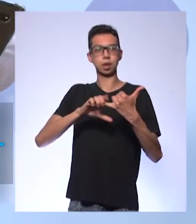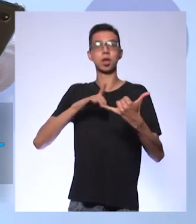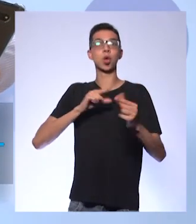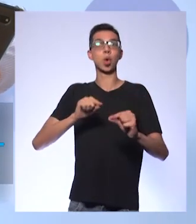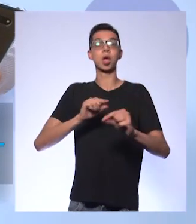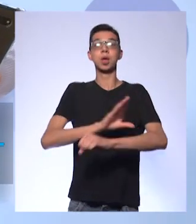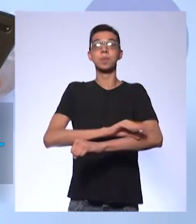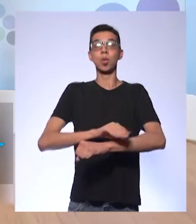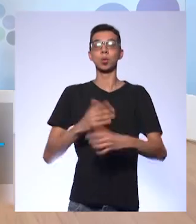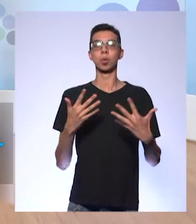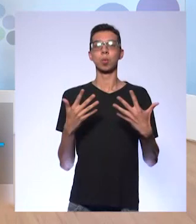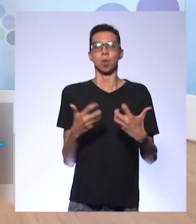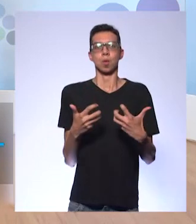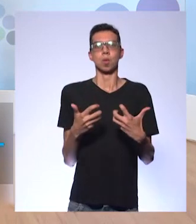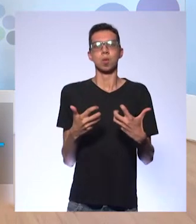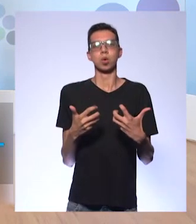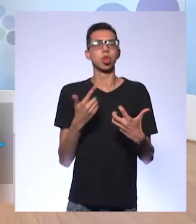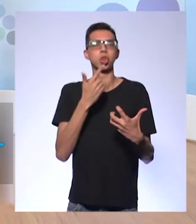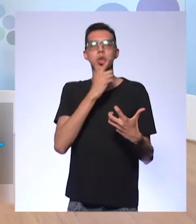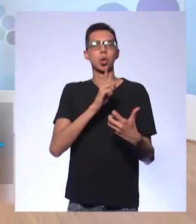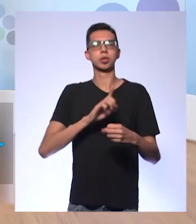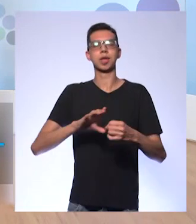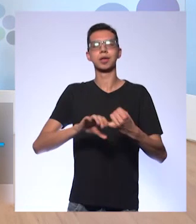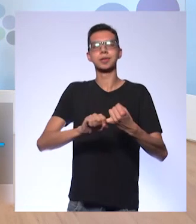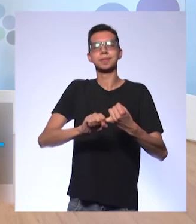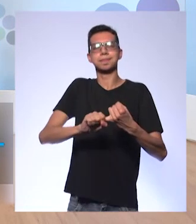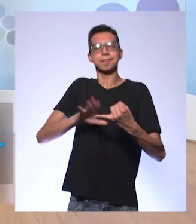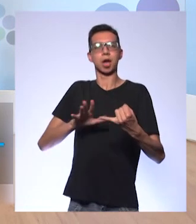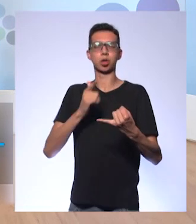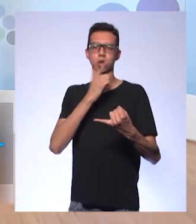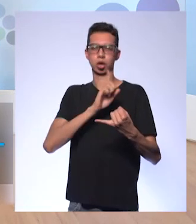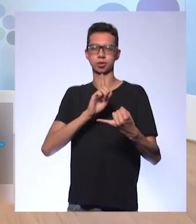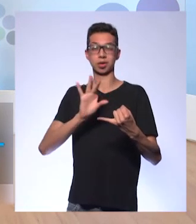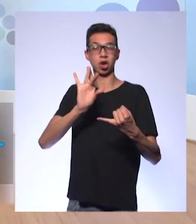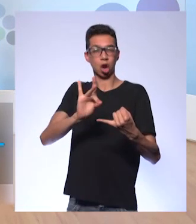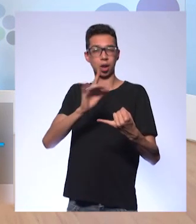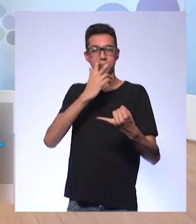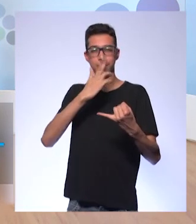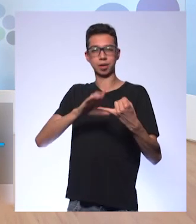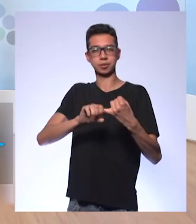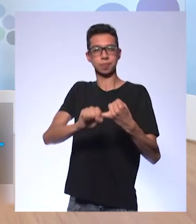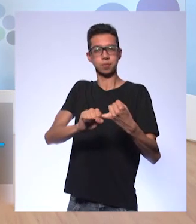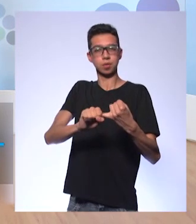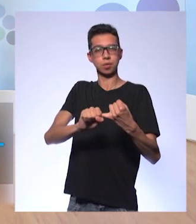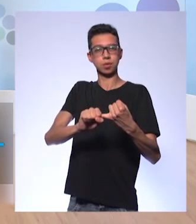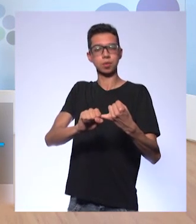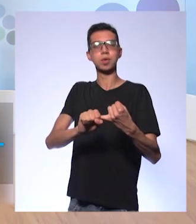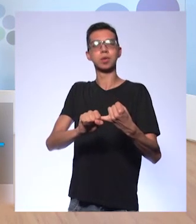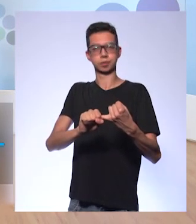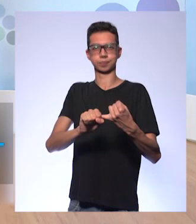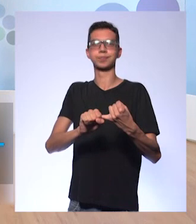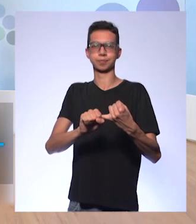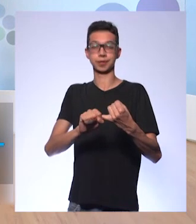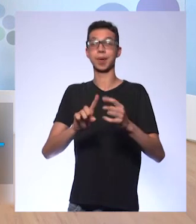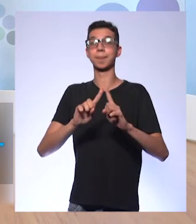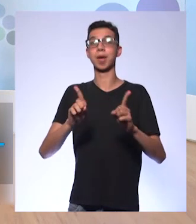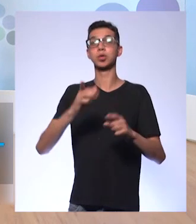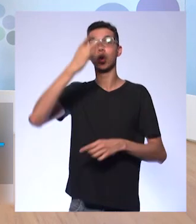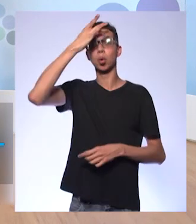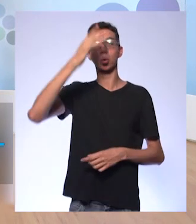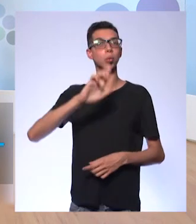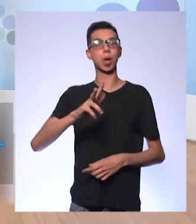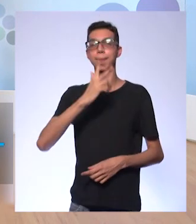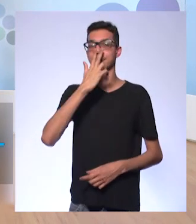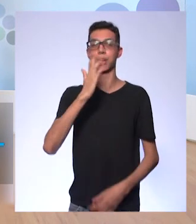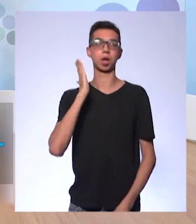Contração muscular, Aí né? não consegue soltar do fio, né? Ele É fica verdade. colado lá no fio. E não é um movimento consciente, né? É uma contração É